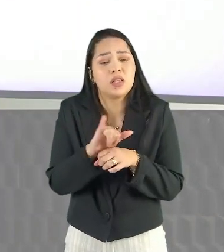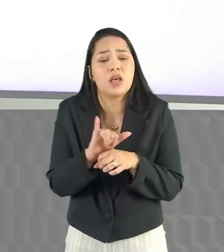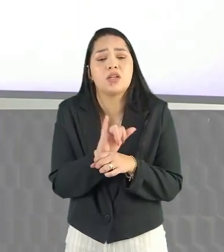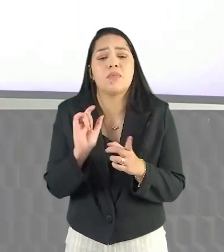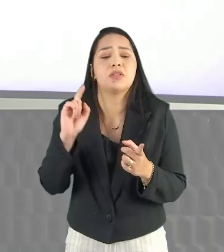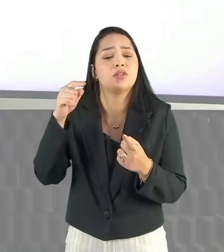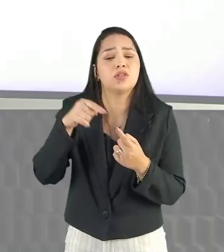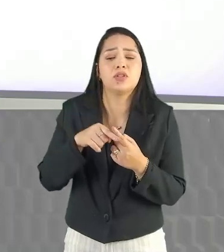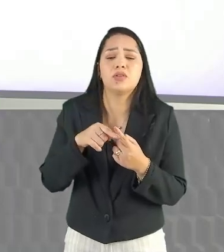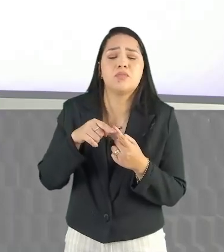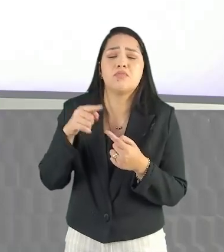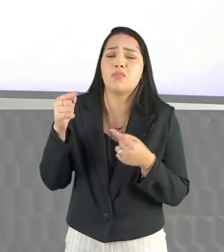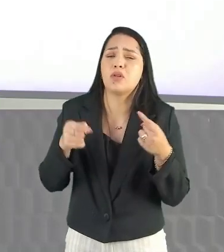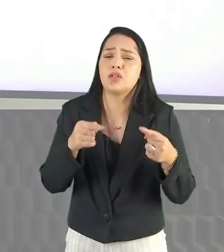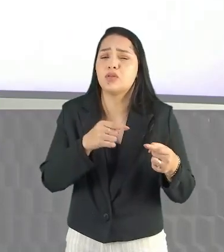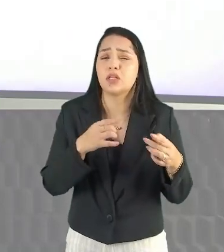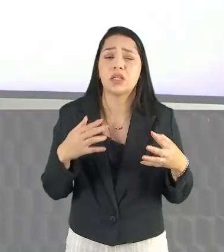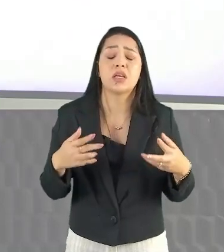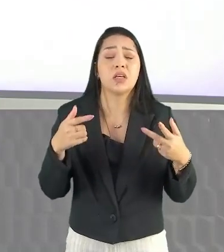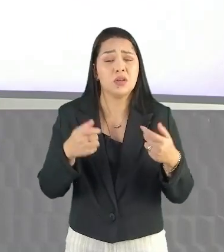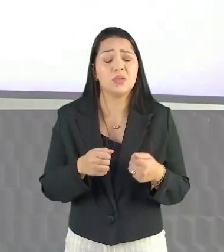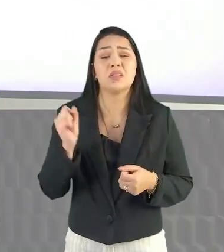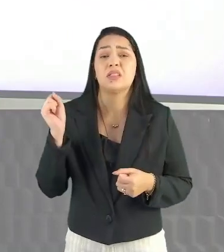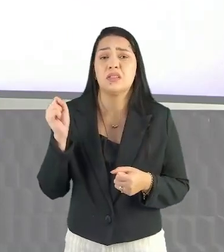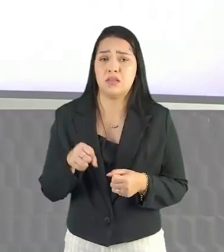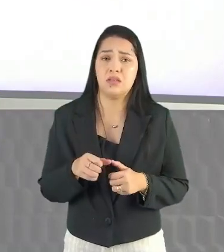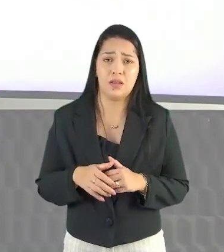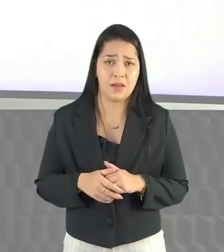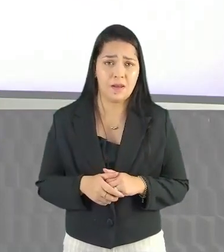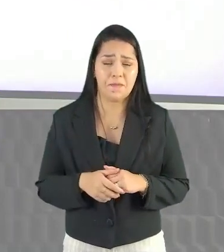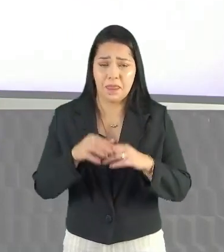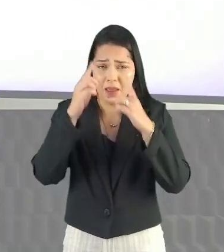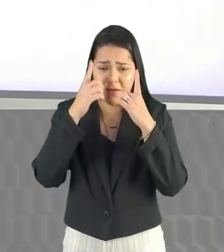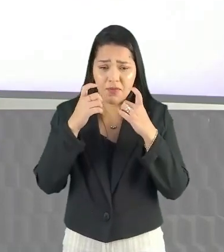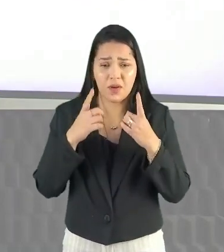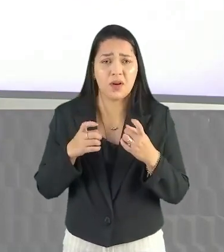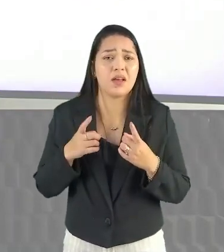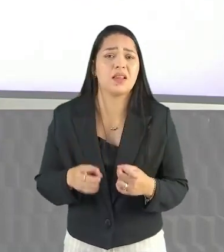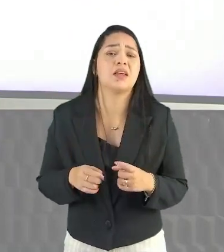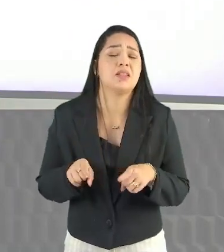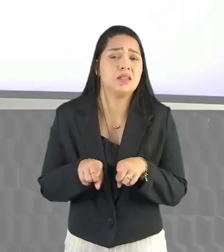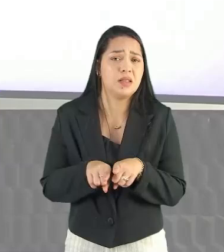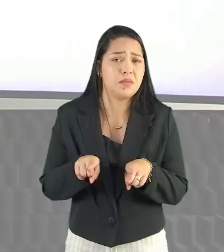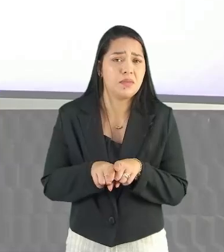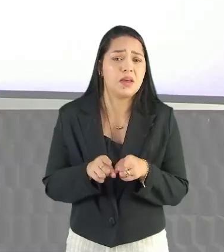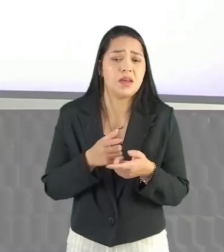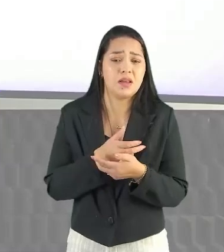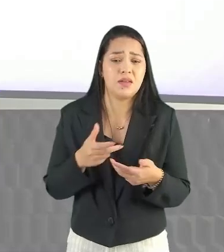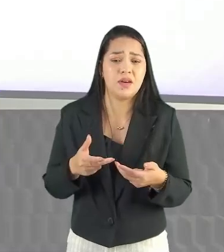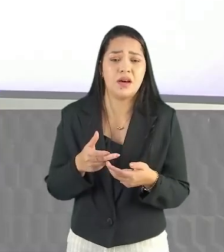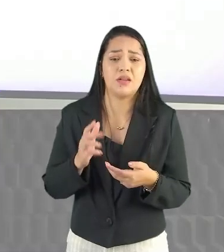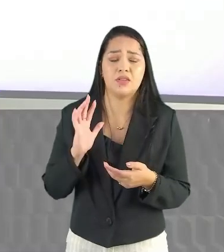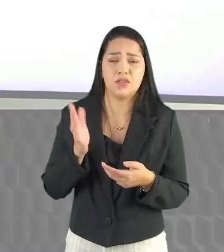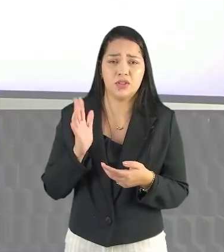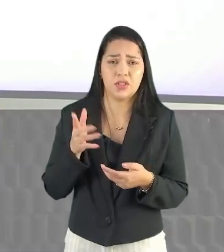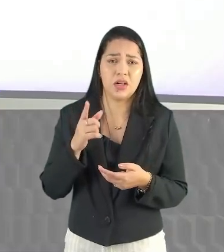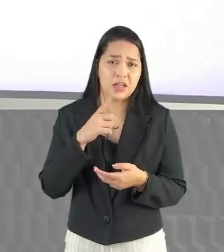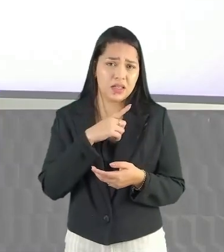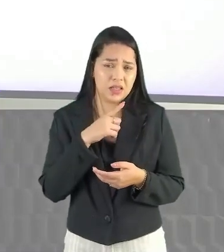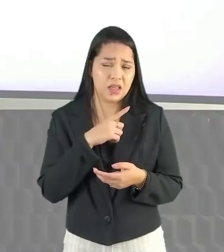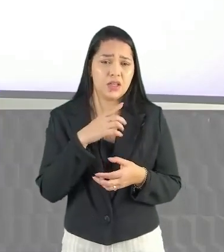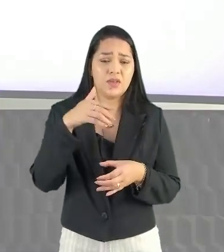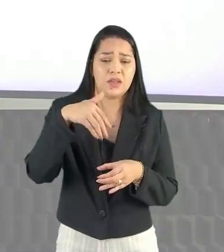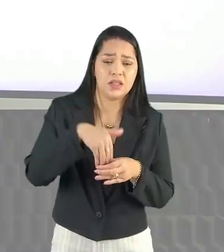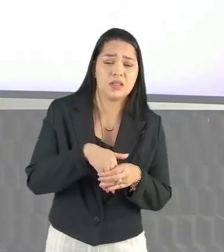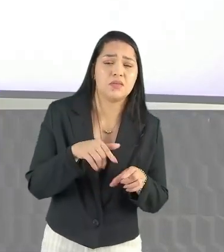objetivos políticos. E era todo tipo de recurso mesmo, né? A violência era muito empregada nisso. Os capangas que ficavam ao lado dos escrutínios de